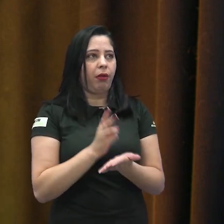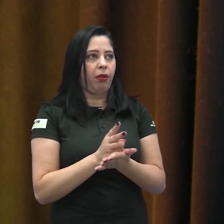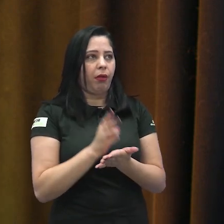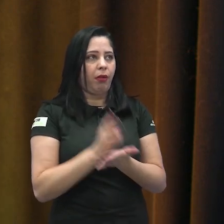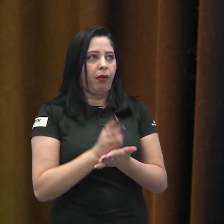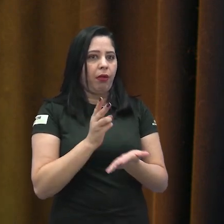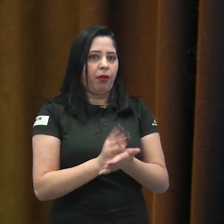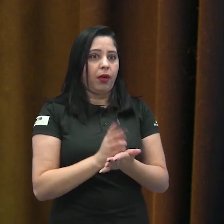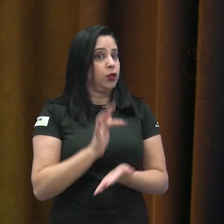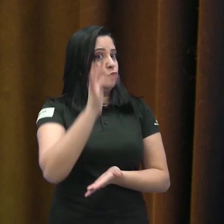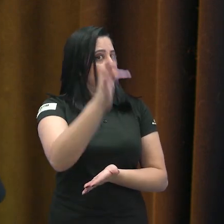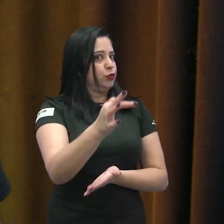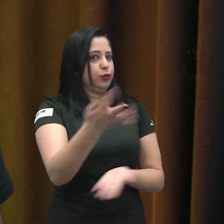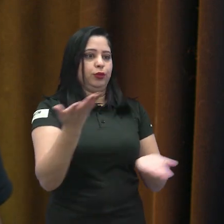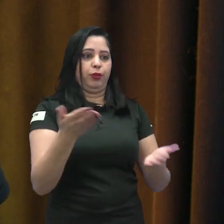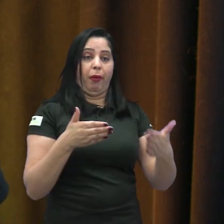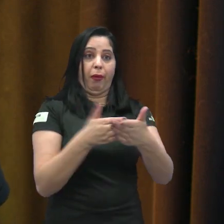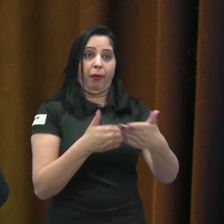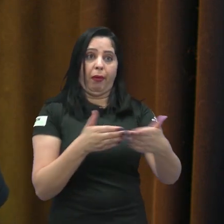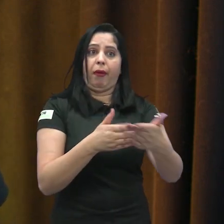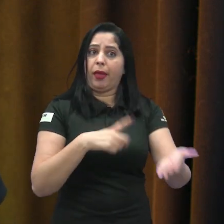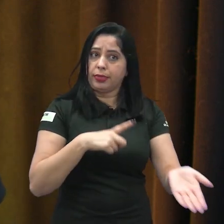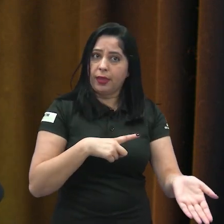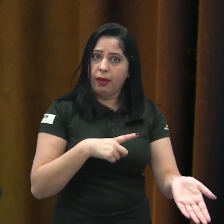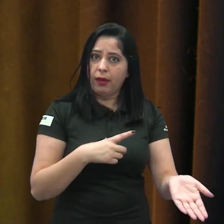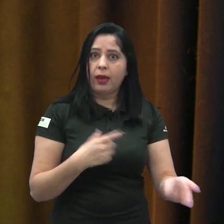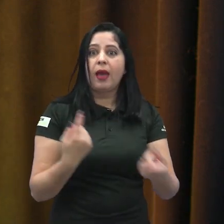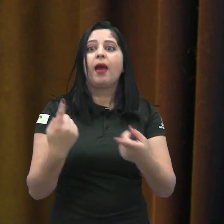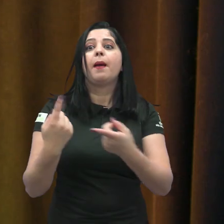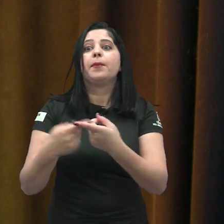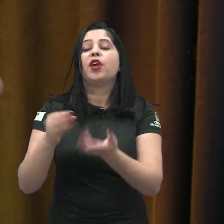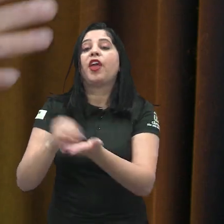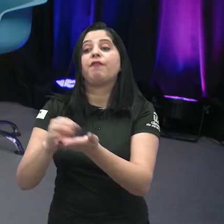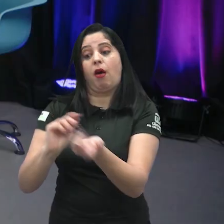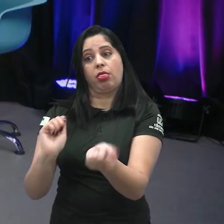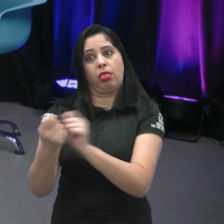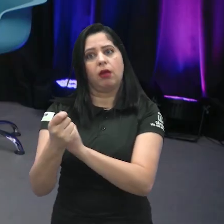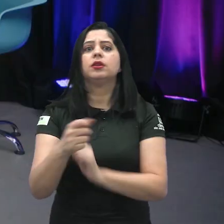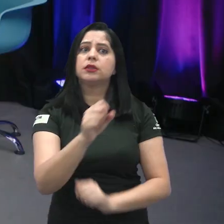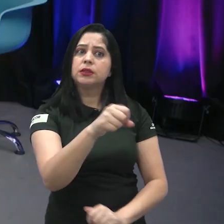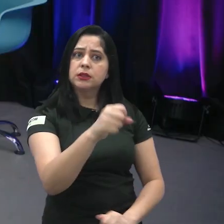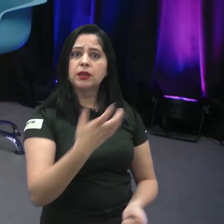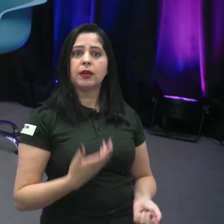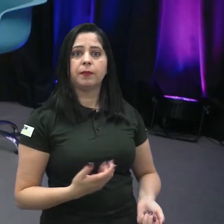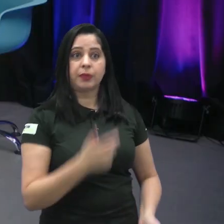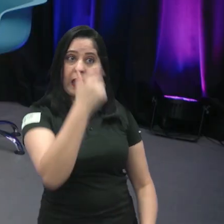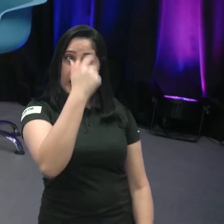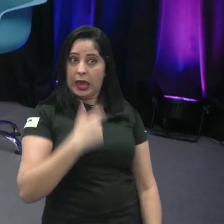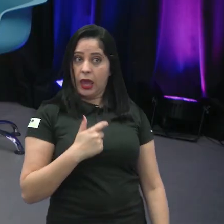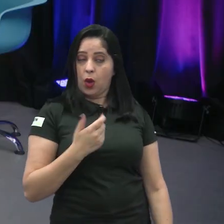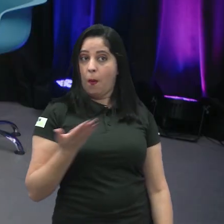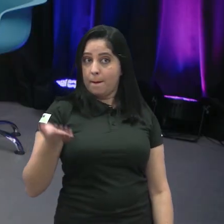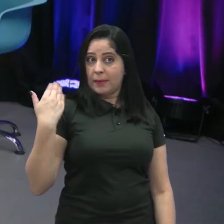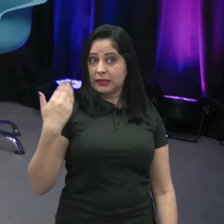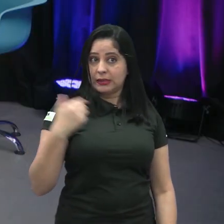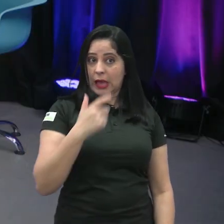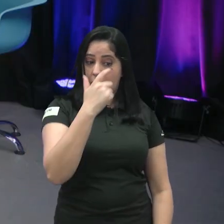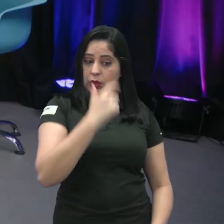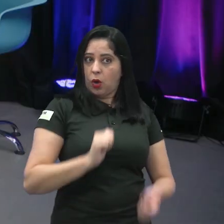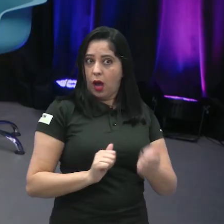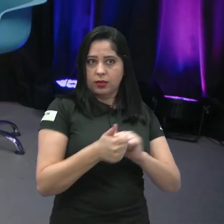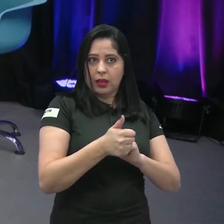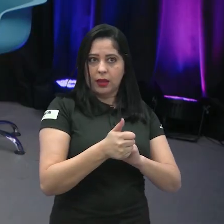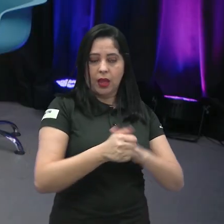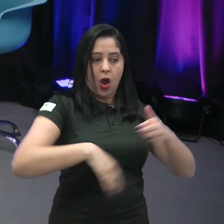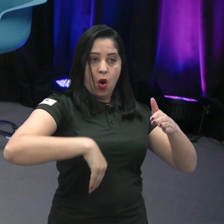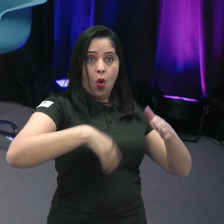evoluímos, teremos dificuldades lá na frente. Que não nos adaptamos, né? Exatamente, é o que eu falo. Eu fui atleta, era um tipo